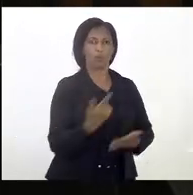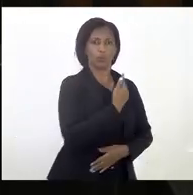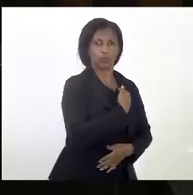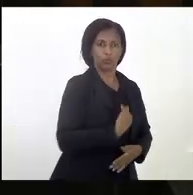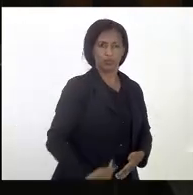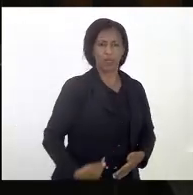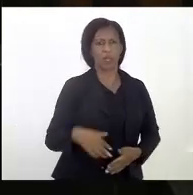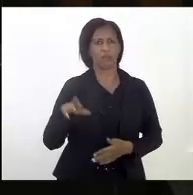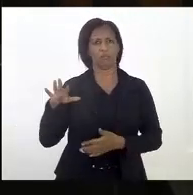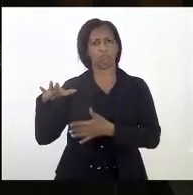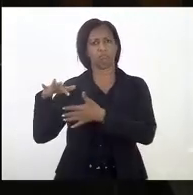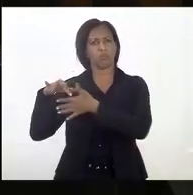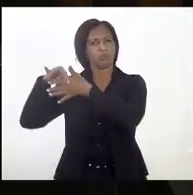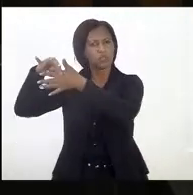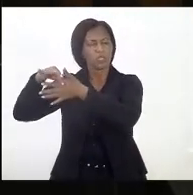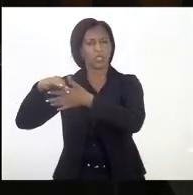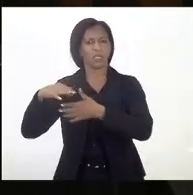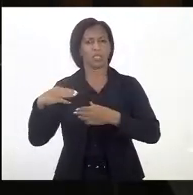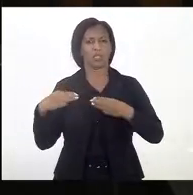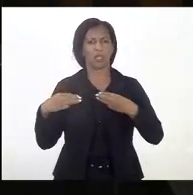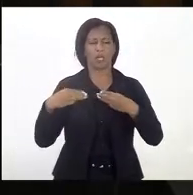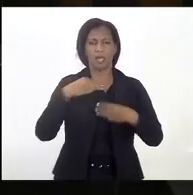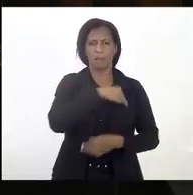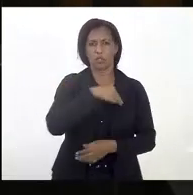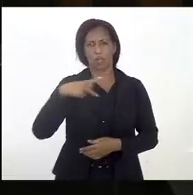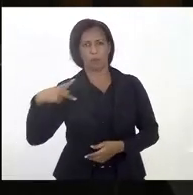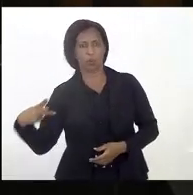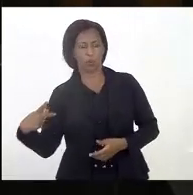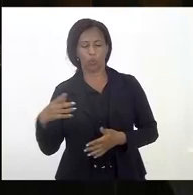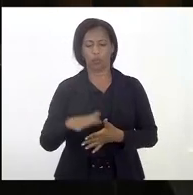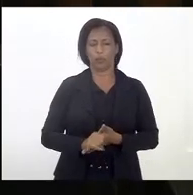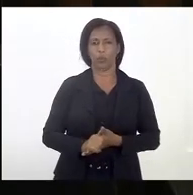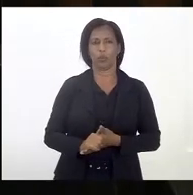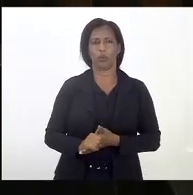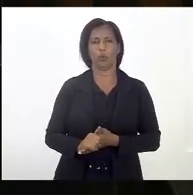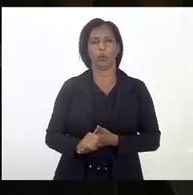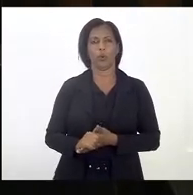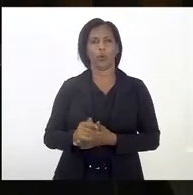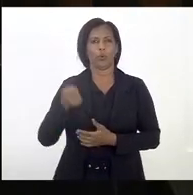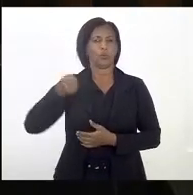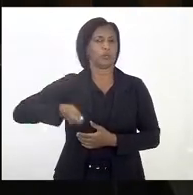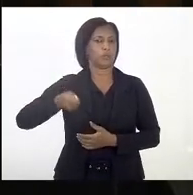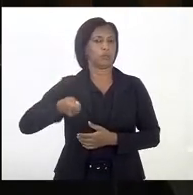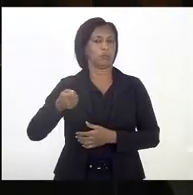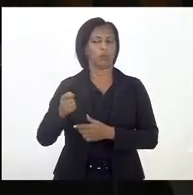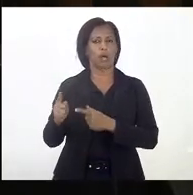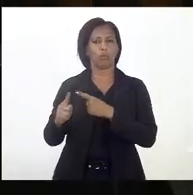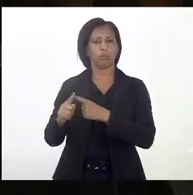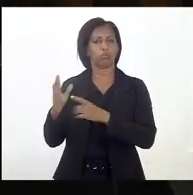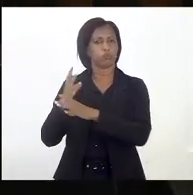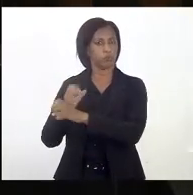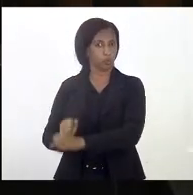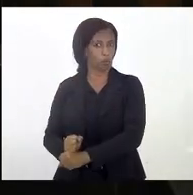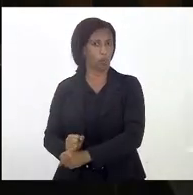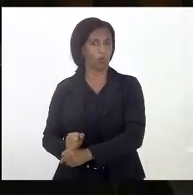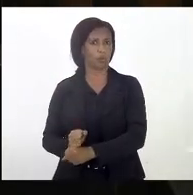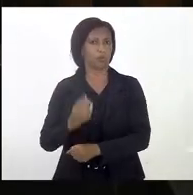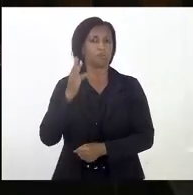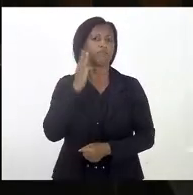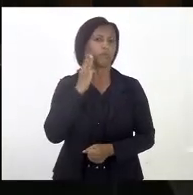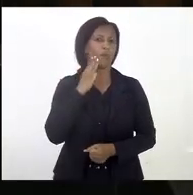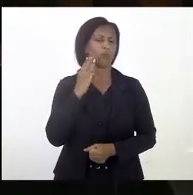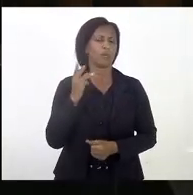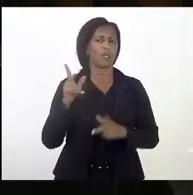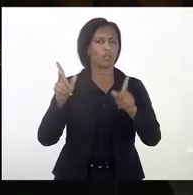as autoridades do Ministério Público representação do Tribunal de Contas do Estado para alguém que inclusive mencionou isso aqui ontem